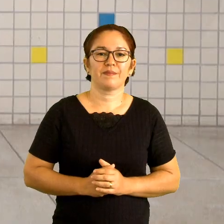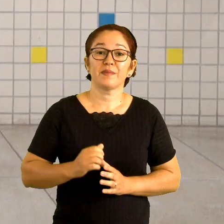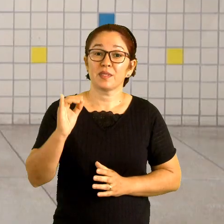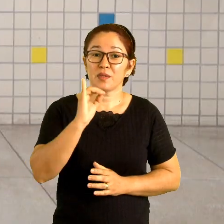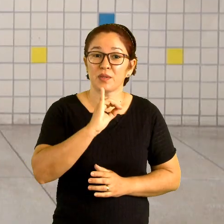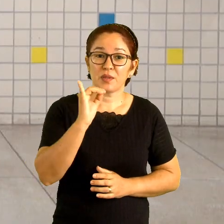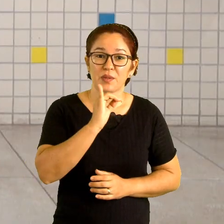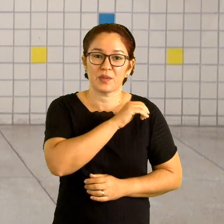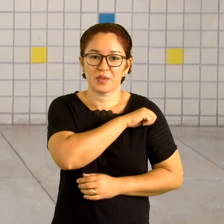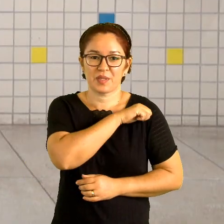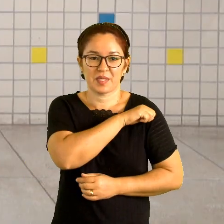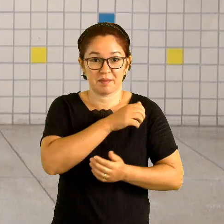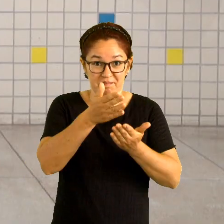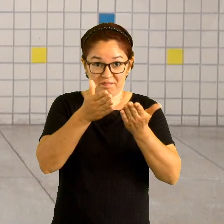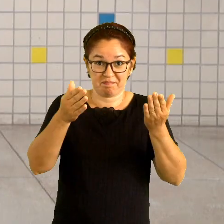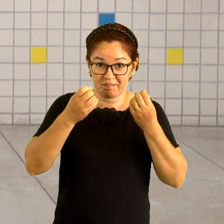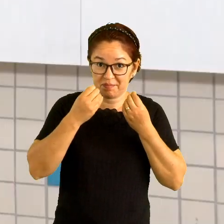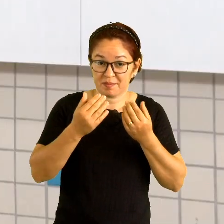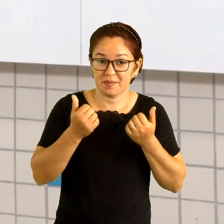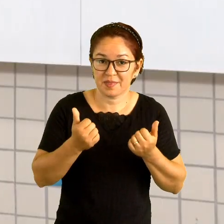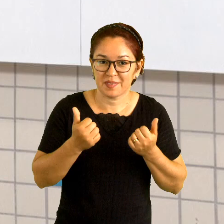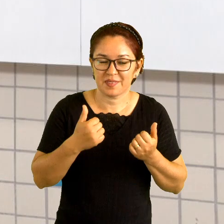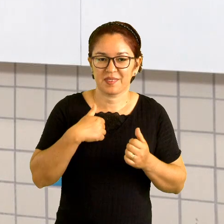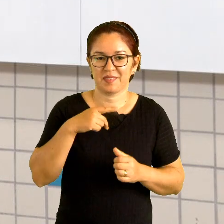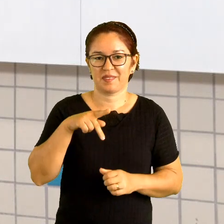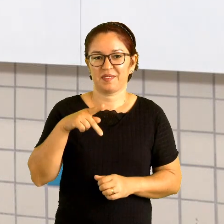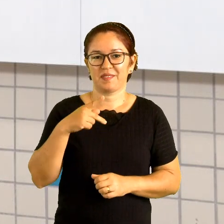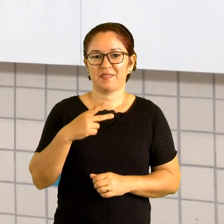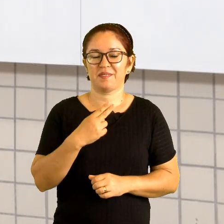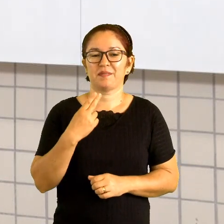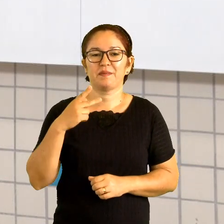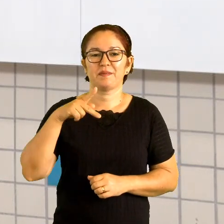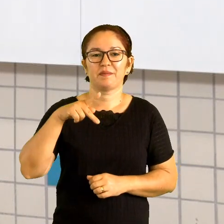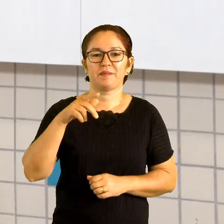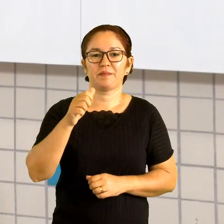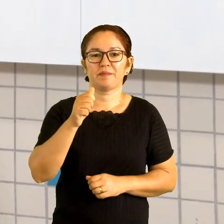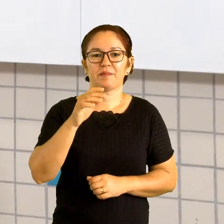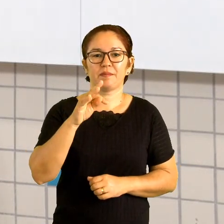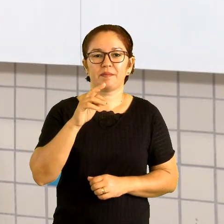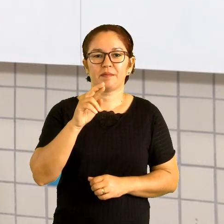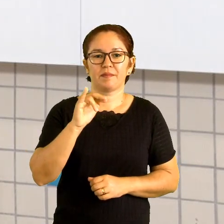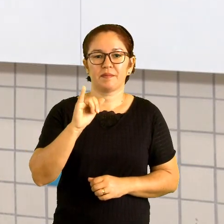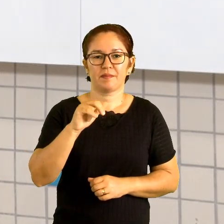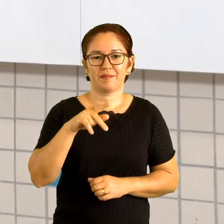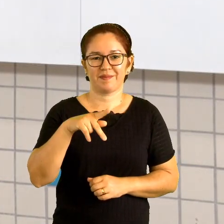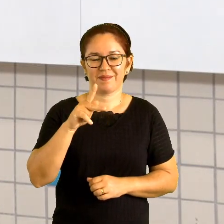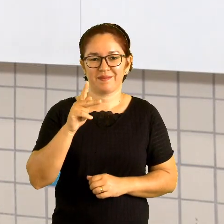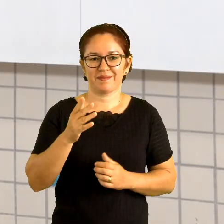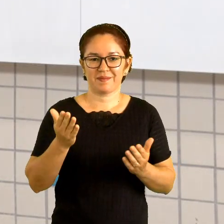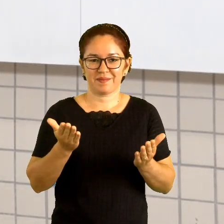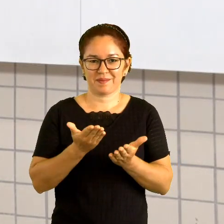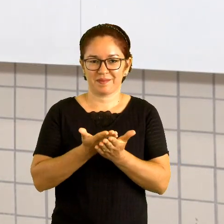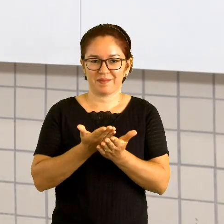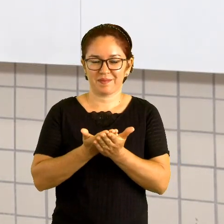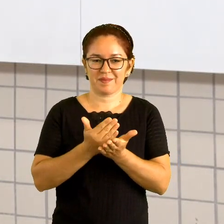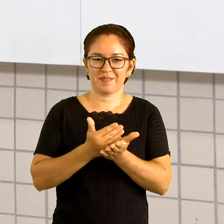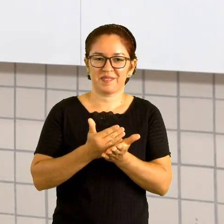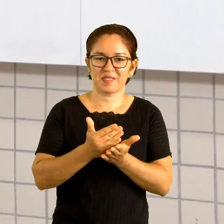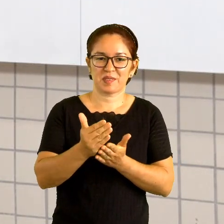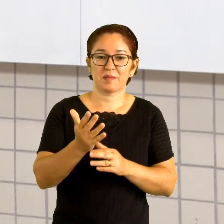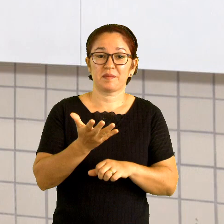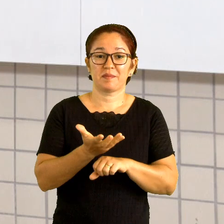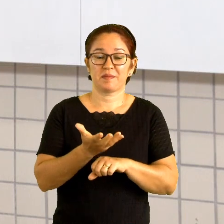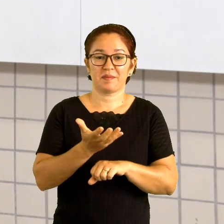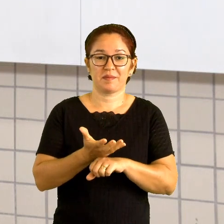Olá, alunos, tudo bem com vocês? Aqui é o professor Patrick e nós vamos começar a nossa aula do componente